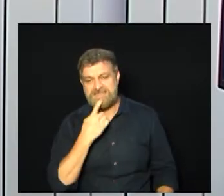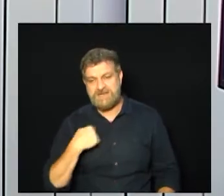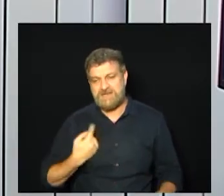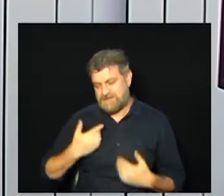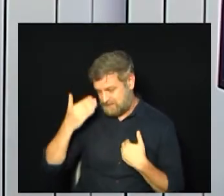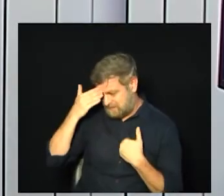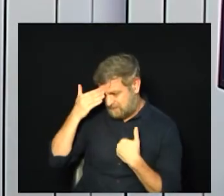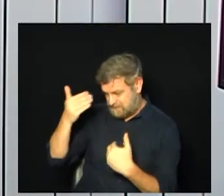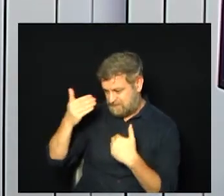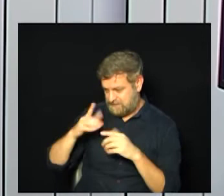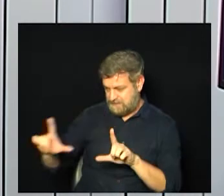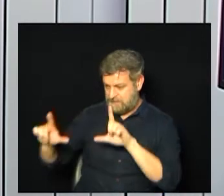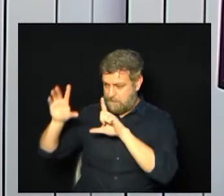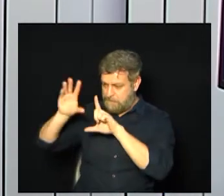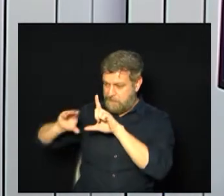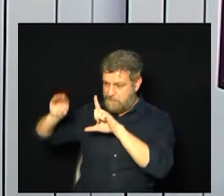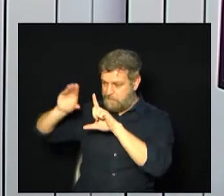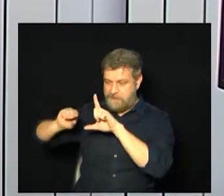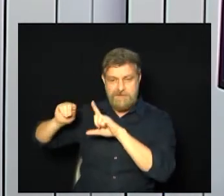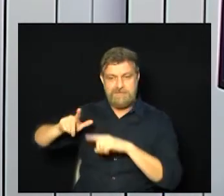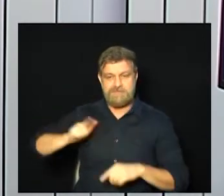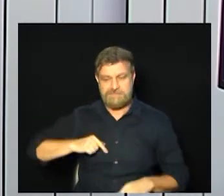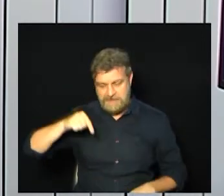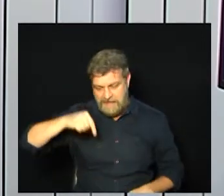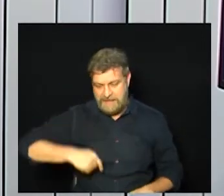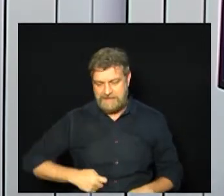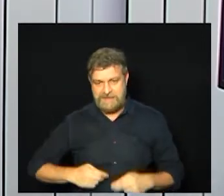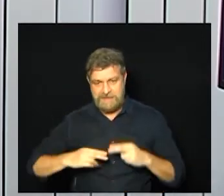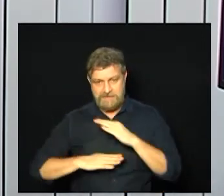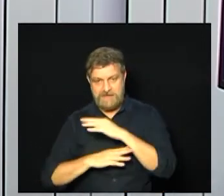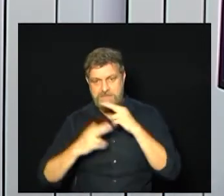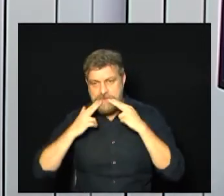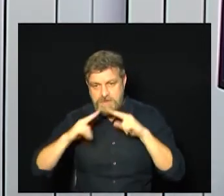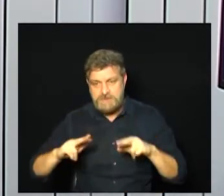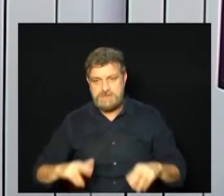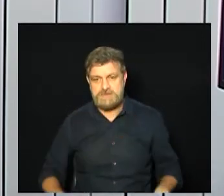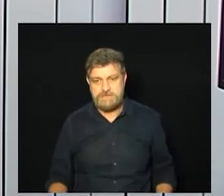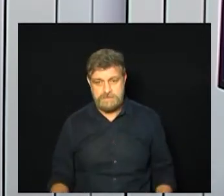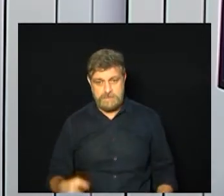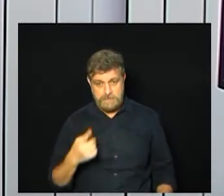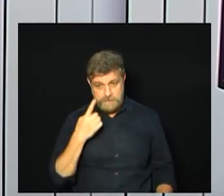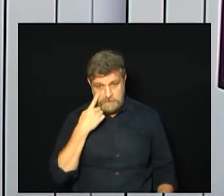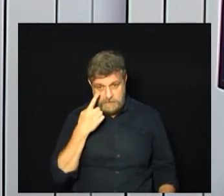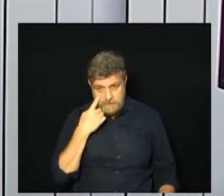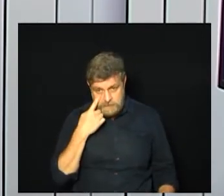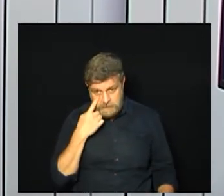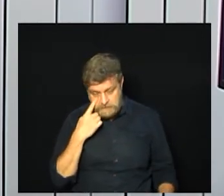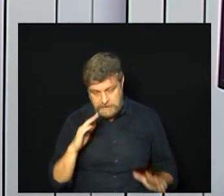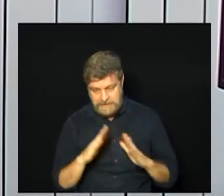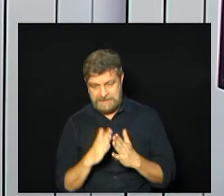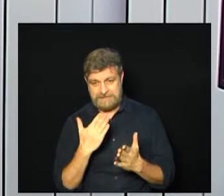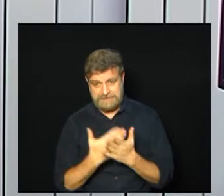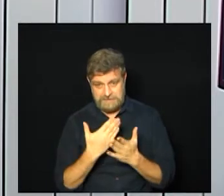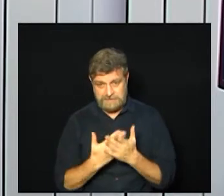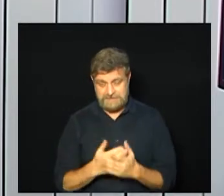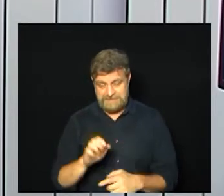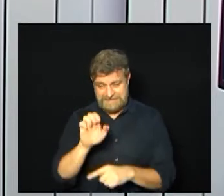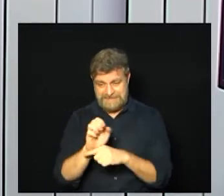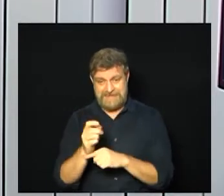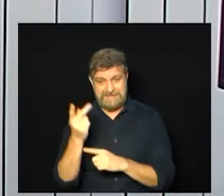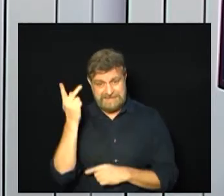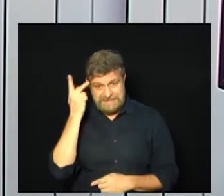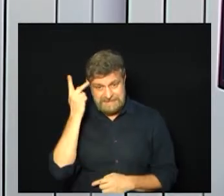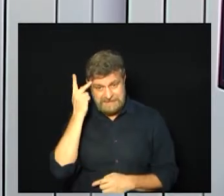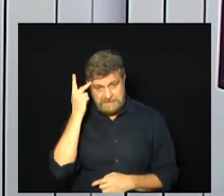agradecemos a presença do Aloysio Júnior aqui no Câmara Notícia. Olha só, todas as escolas da rede estadual aqui de São